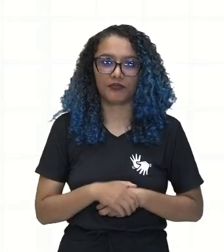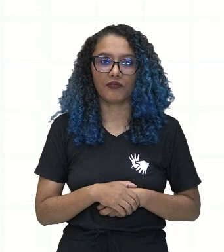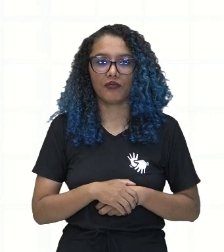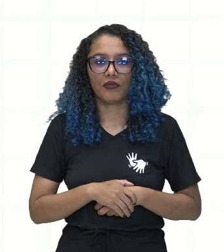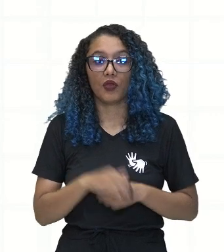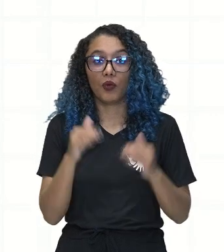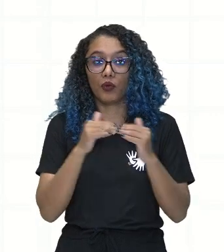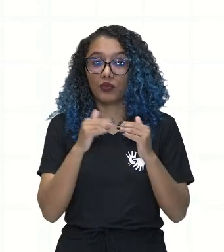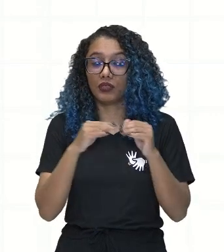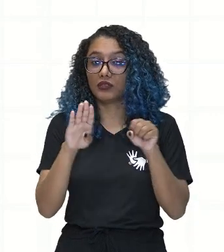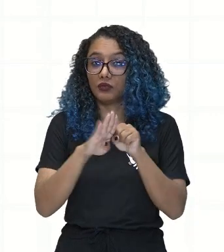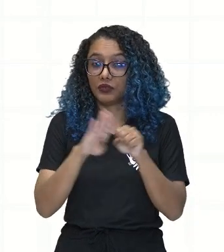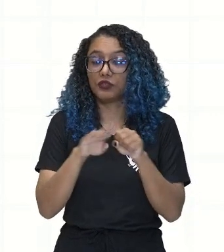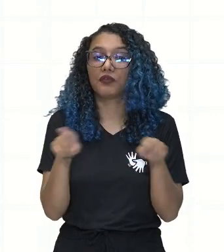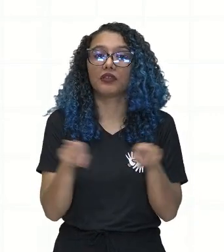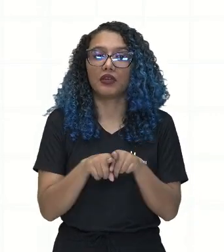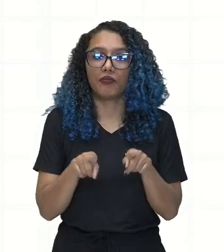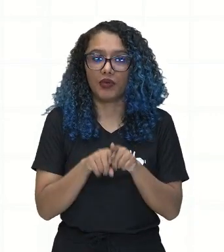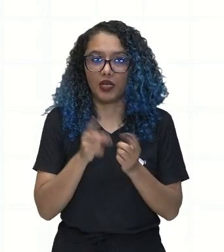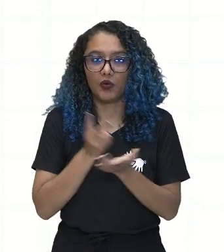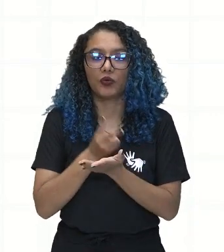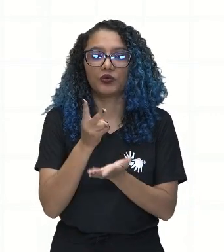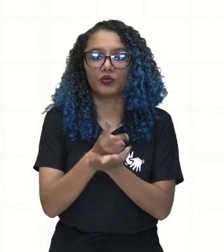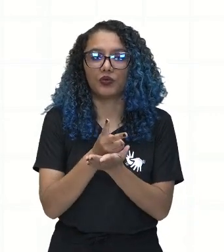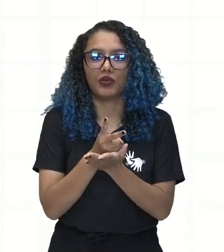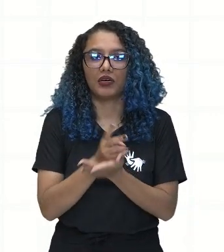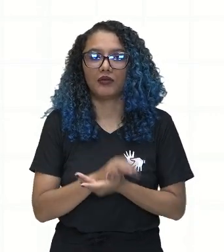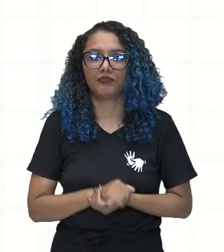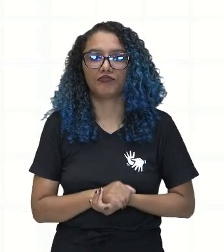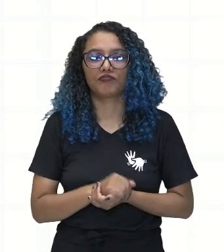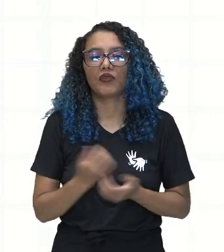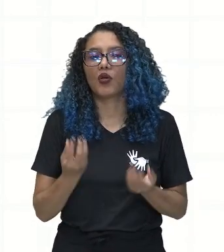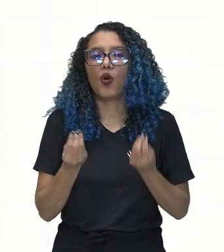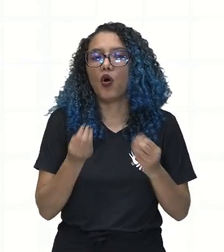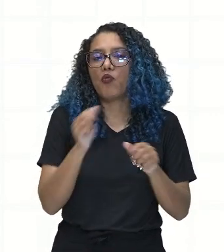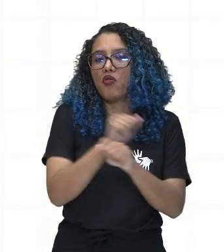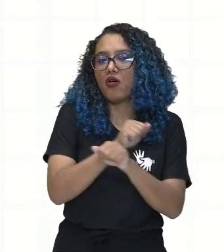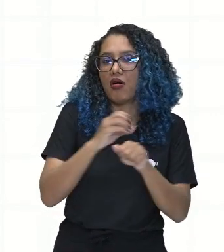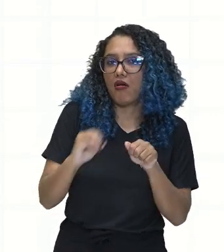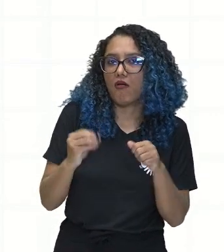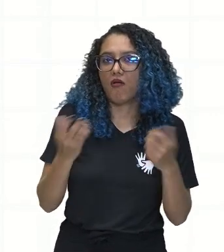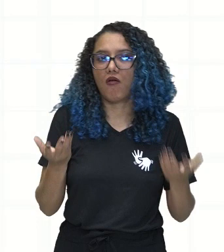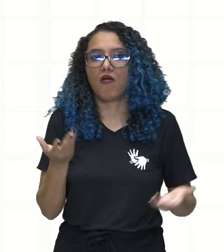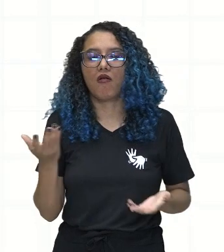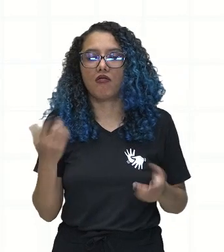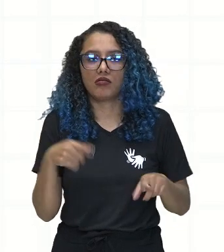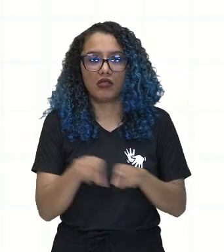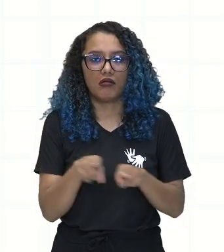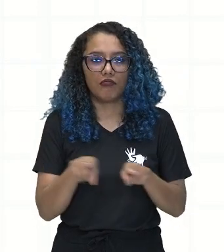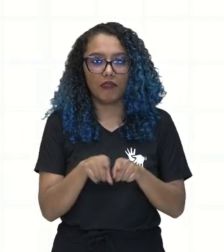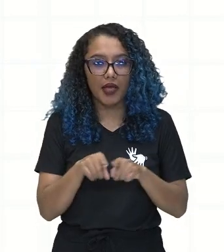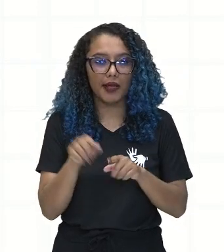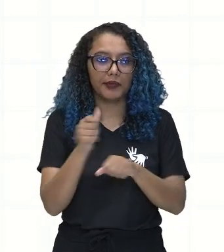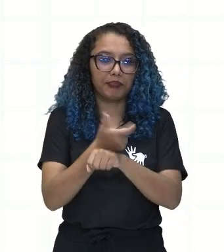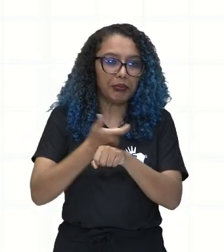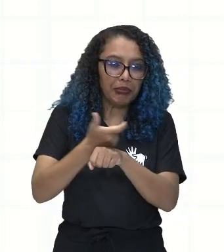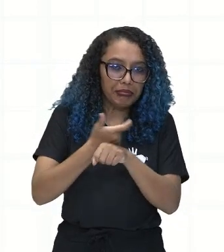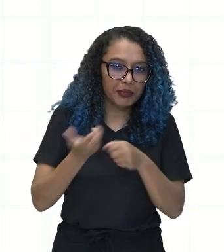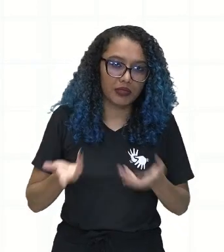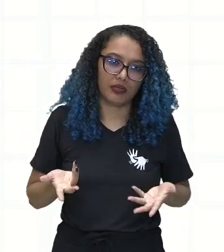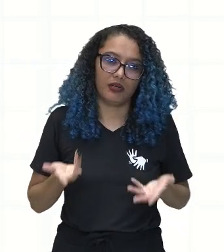Concordância nominal ainda, hein? A concordância do nome, a concordância dos artigos, dos adjetivos,